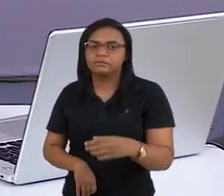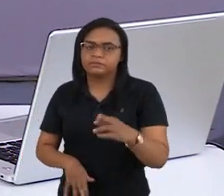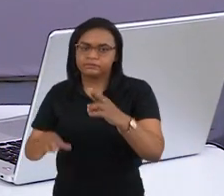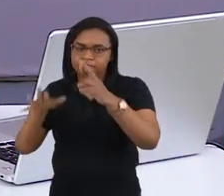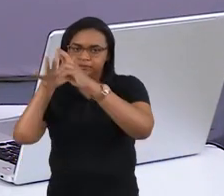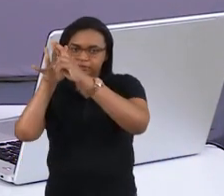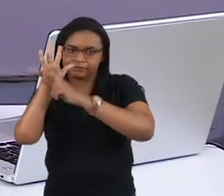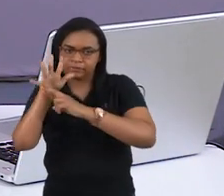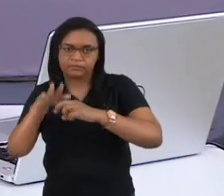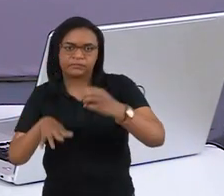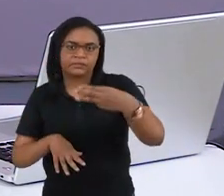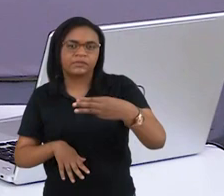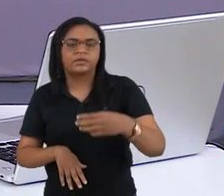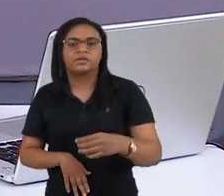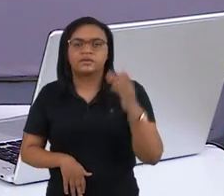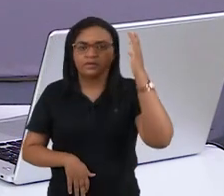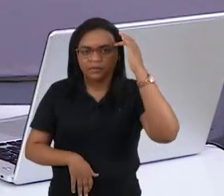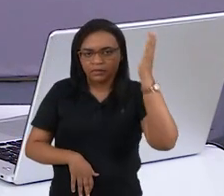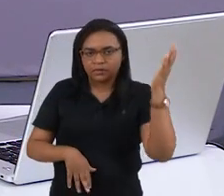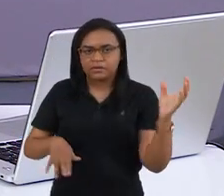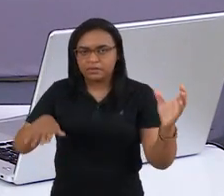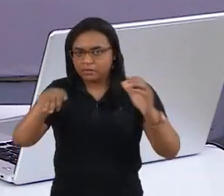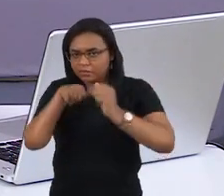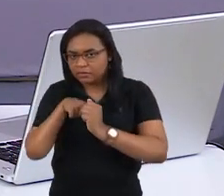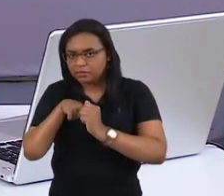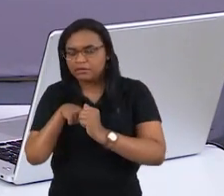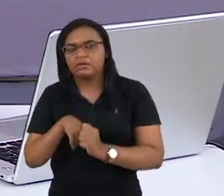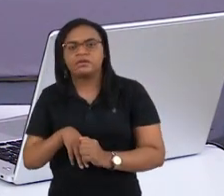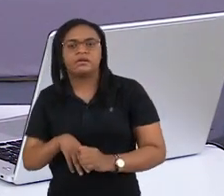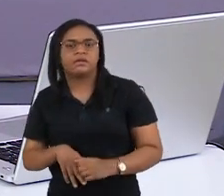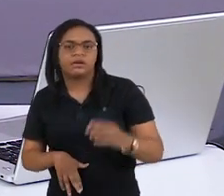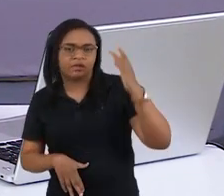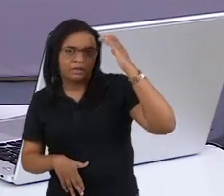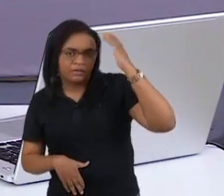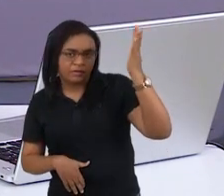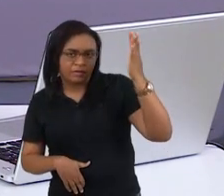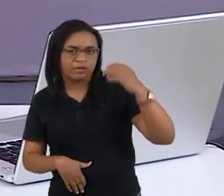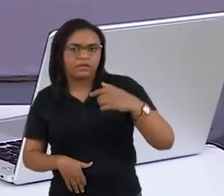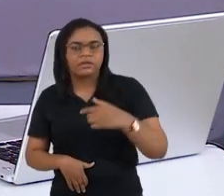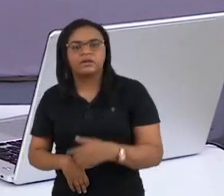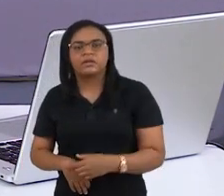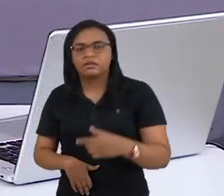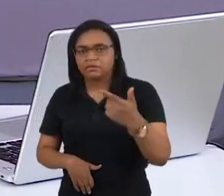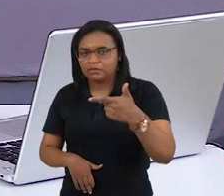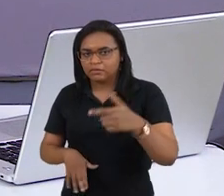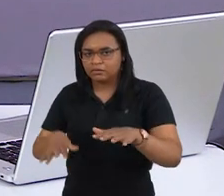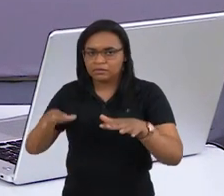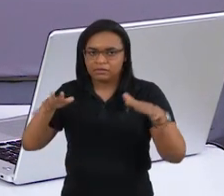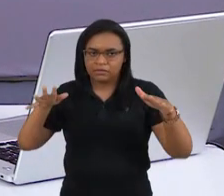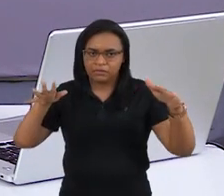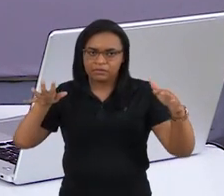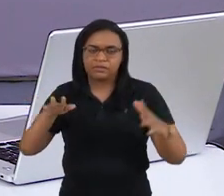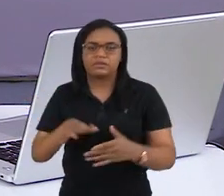três simples e a regra de três composta. Na regra de três simples, nós temos duas grandezas. Sendo que dessas